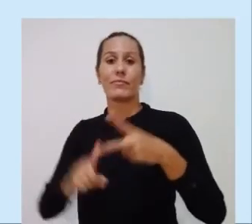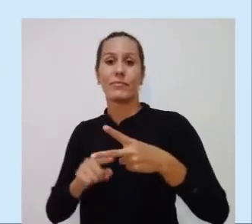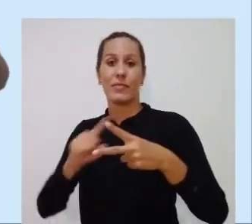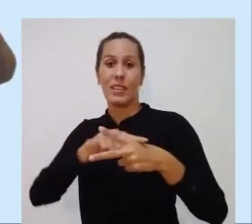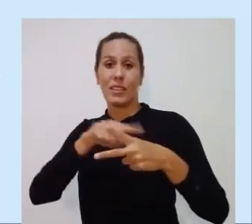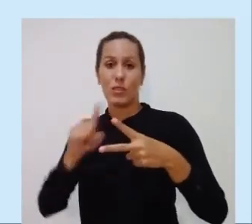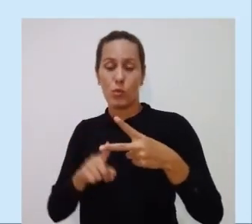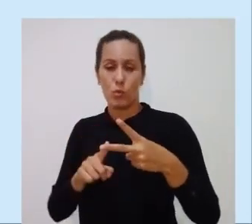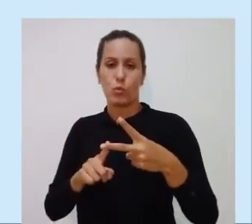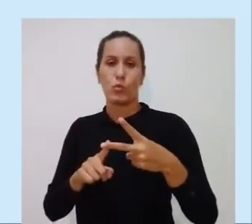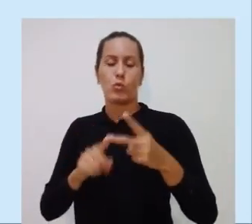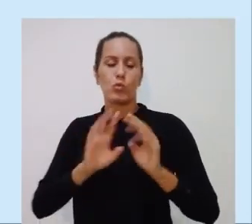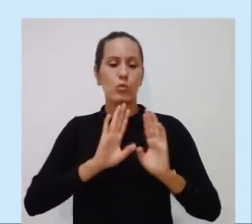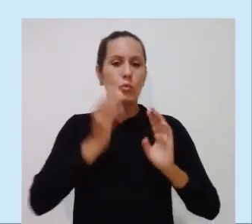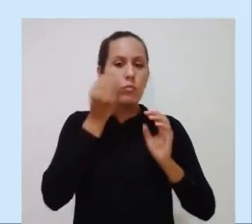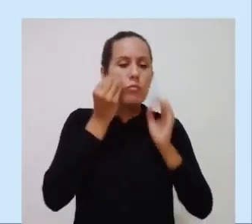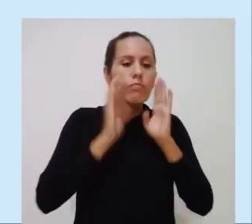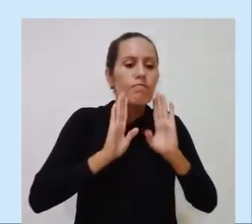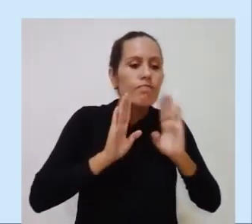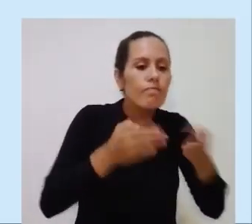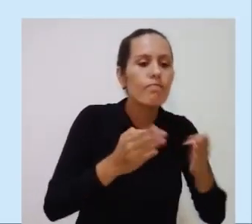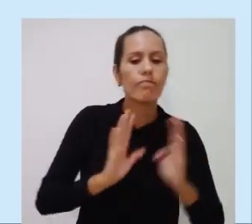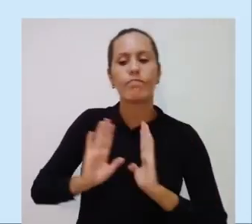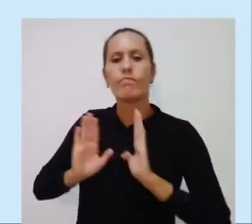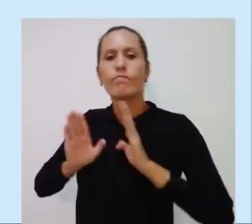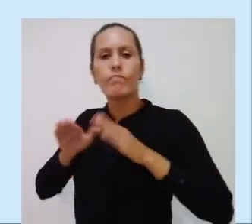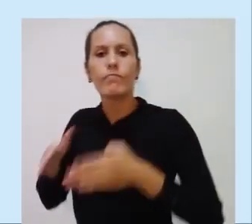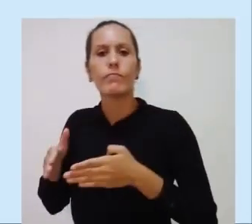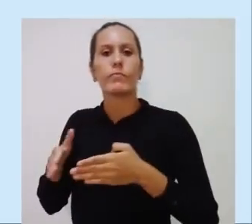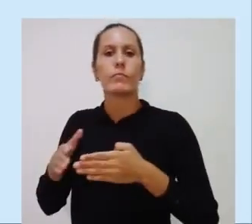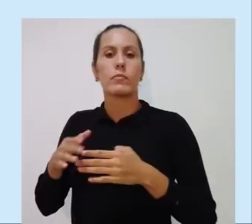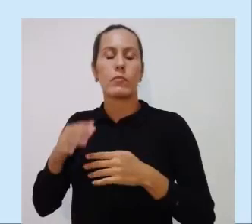dois centros que a gente vai ter que observar com mais